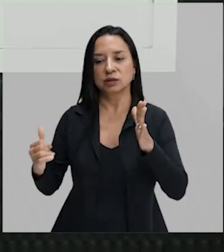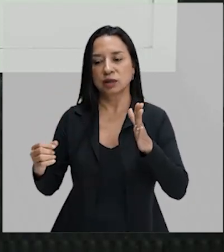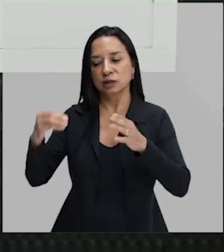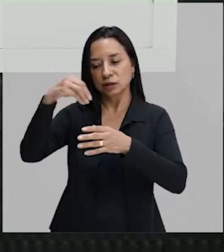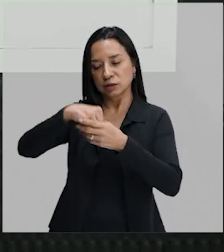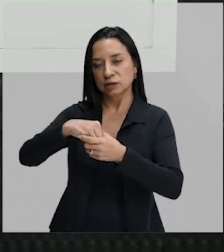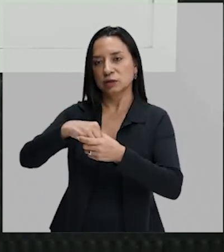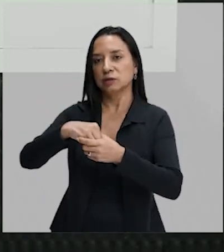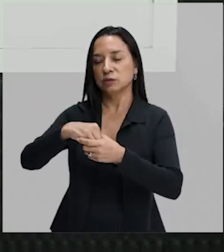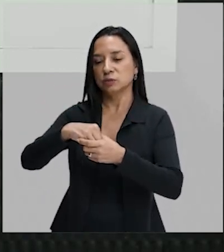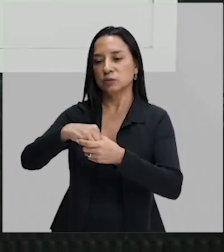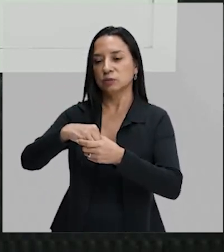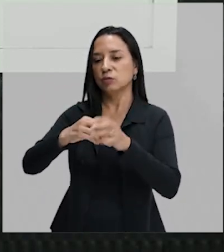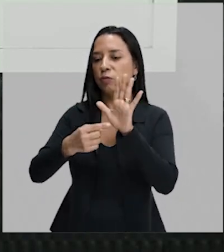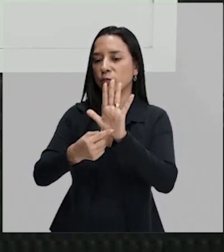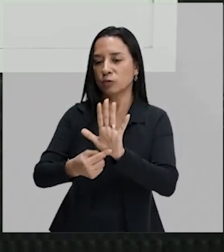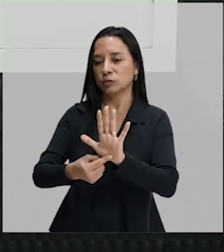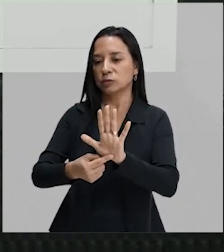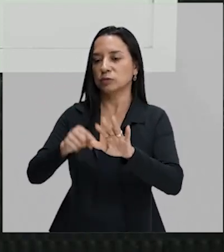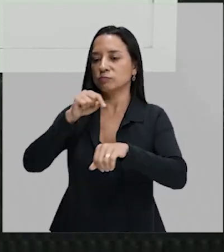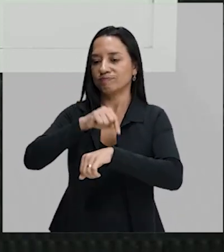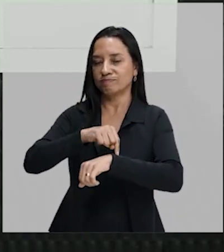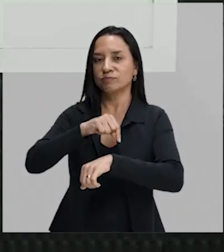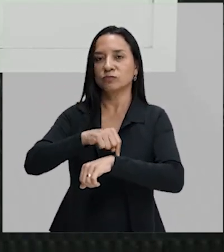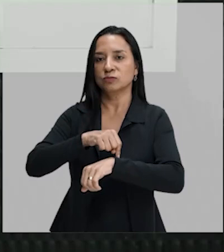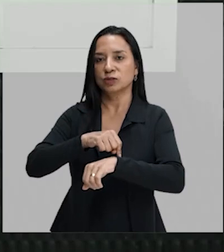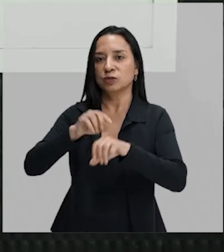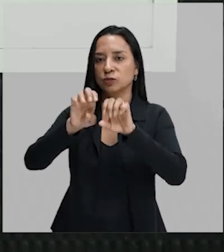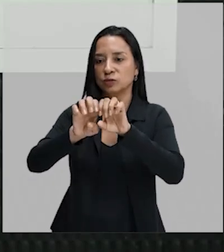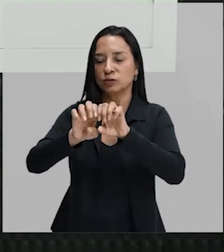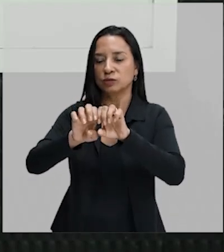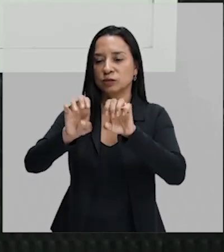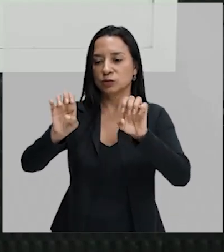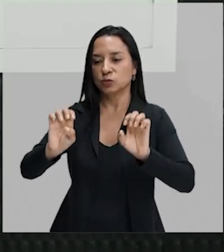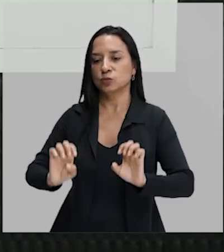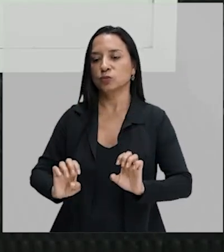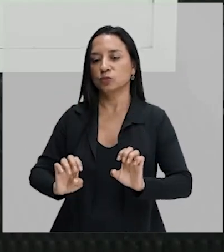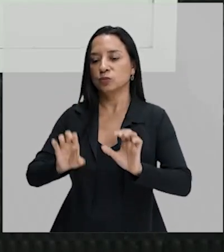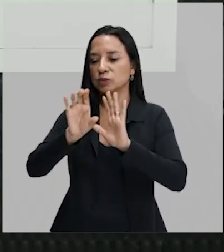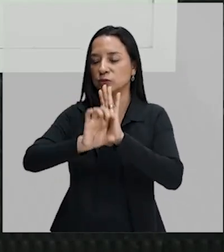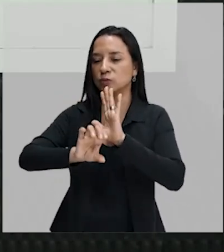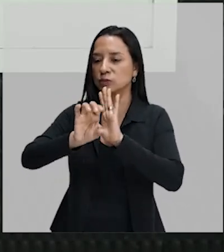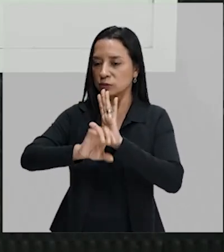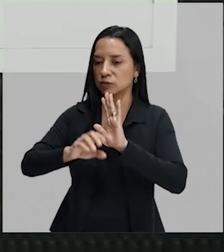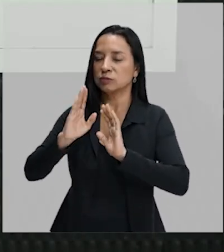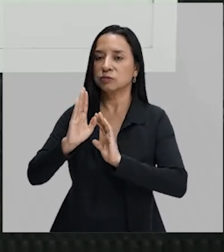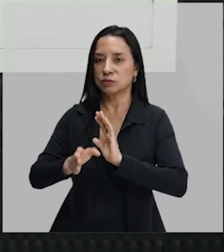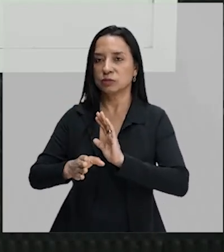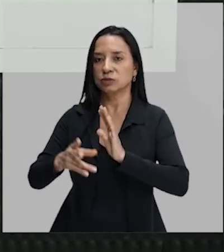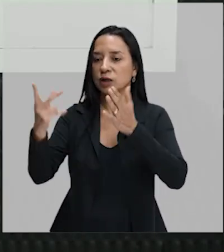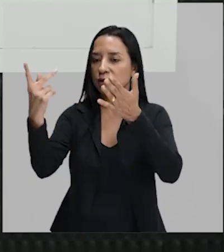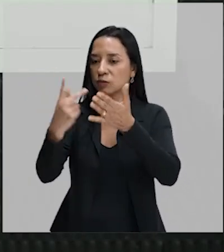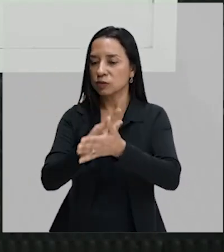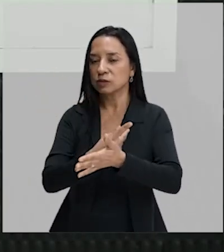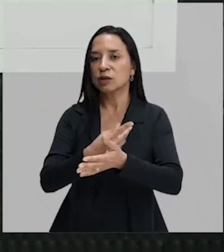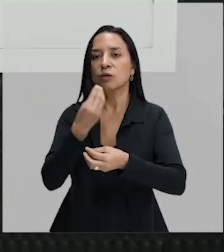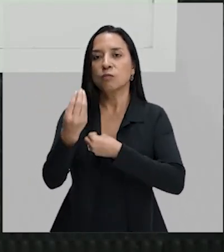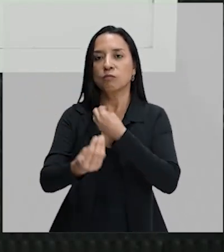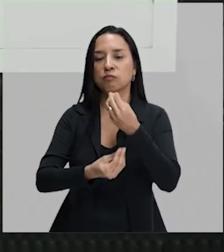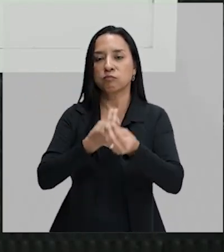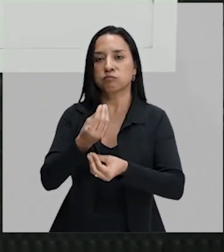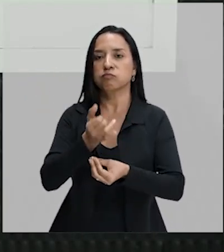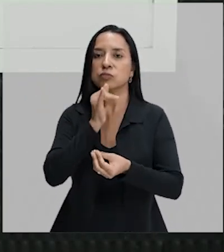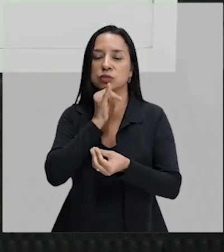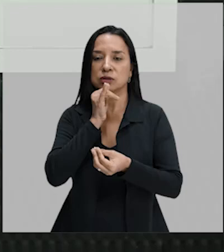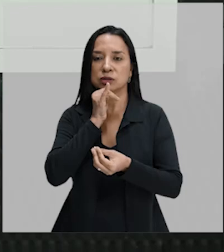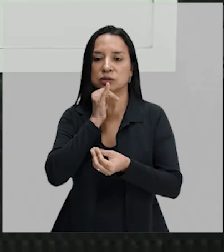dentro citando momentos, estruturas, conceitos que já ocorreram como exemplo para